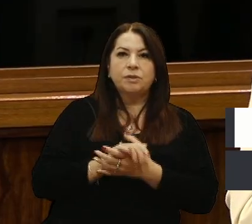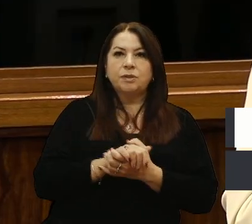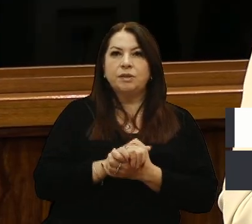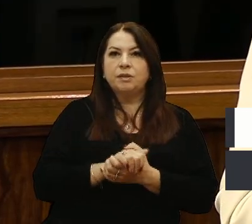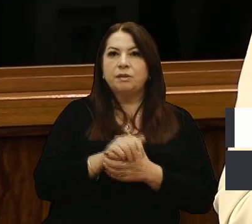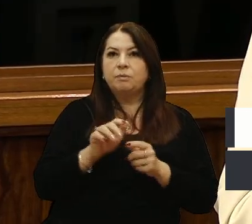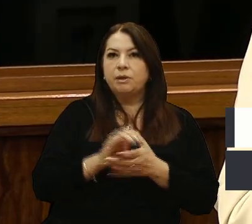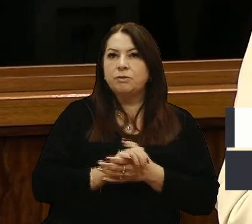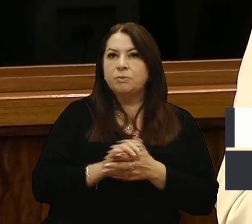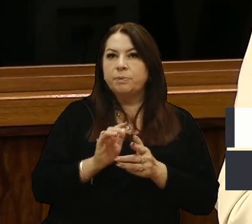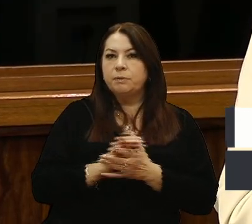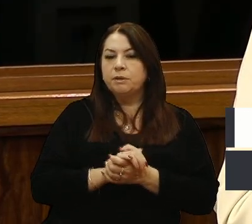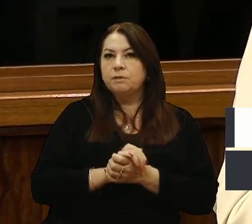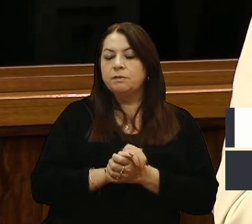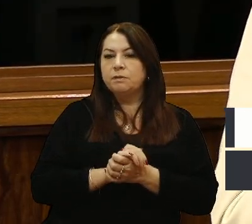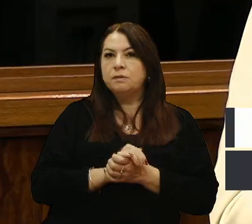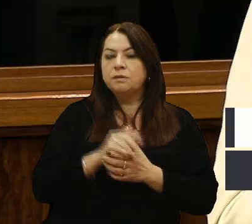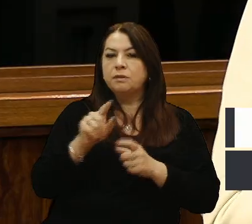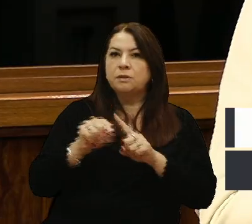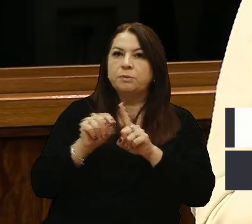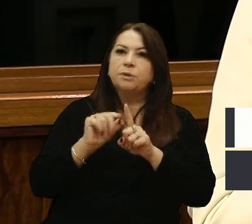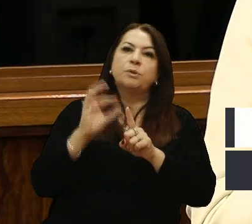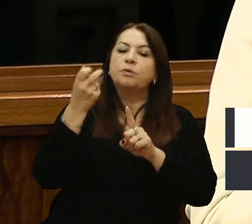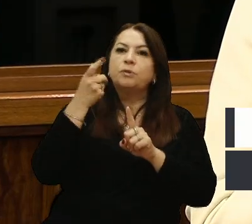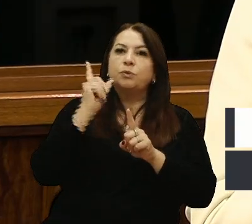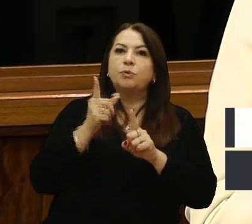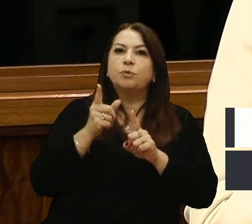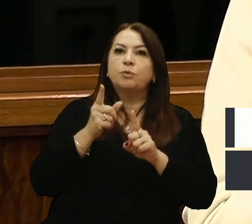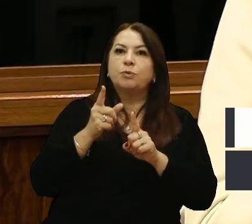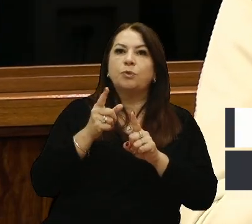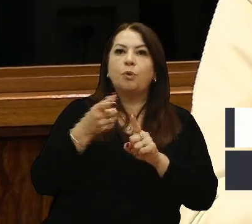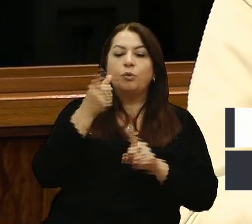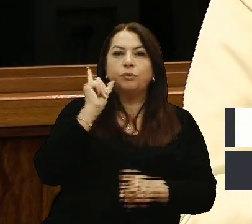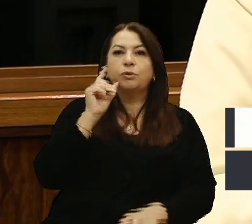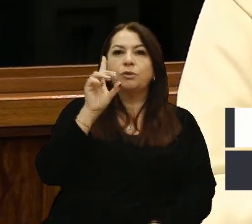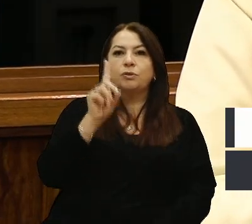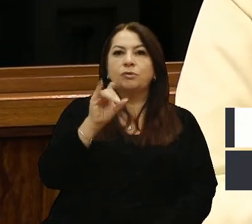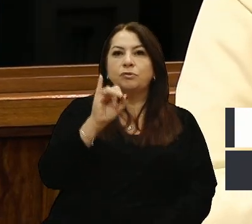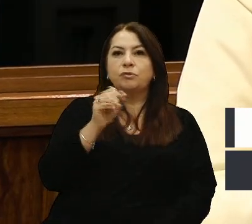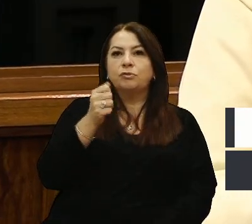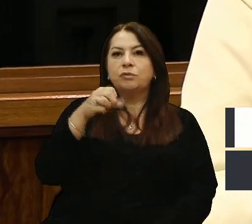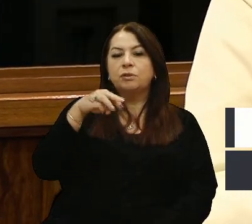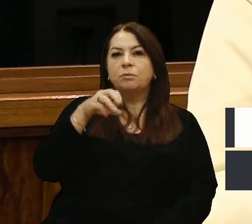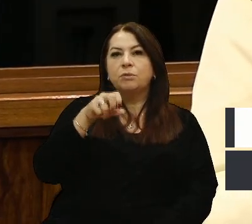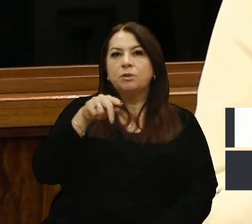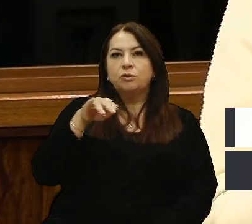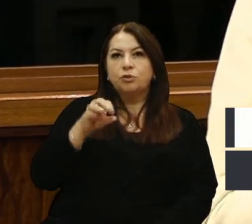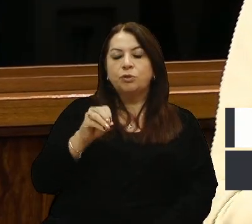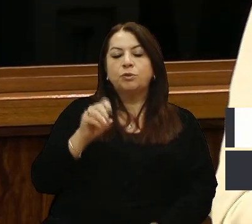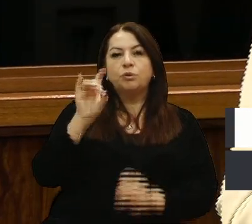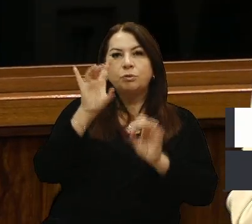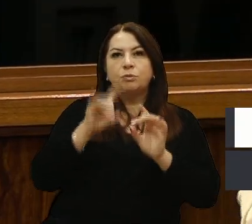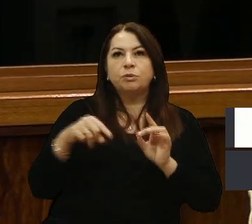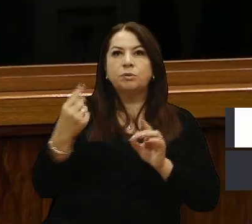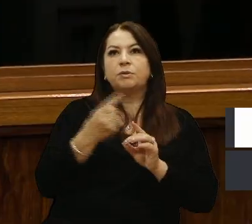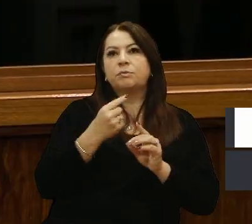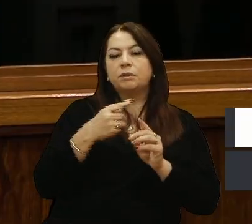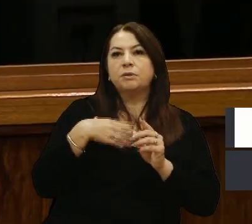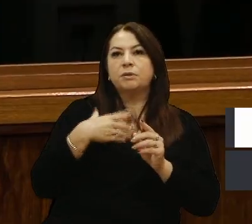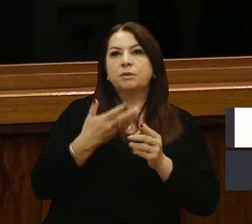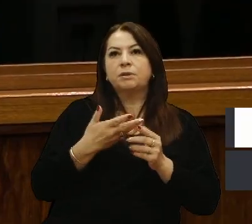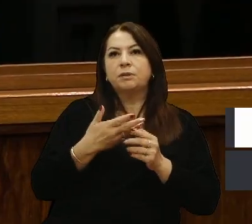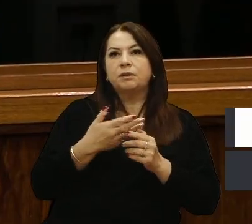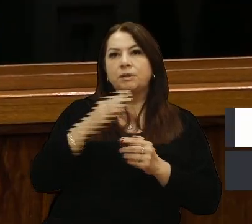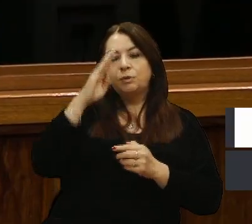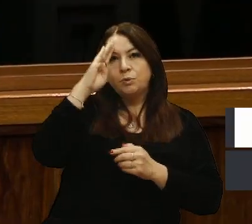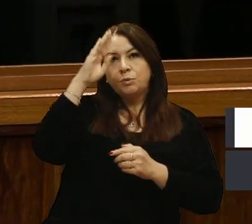eu imagino que o caso que aconteceu hoje ontem no Diamantino, especialmente para quem é um